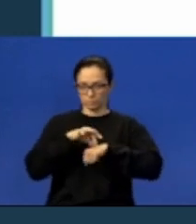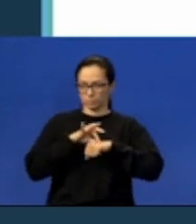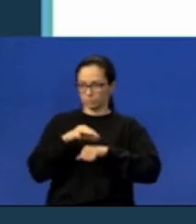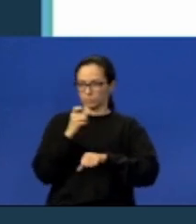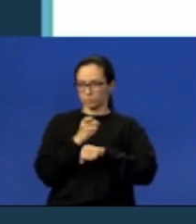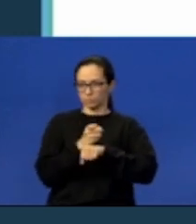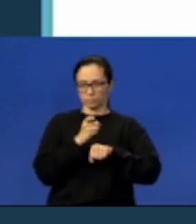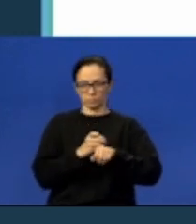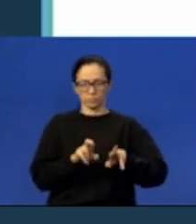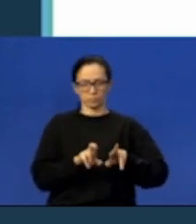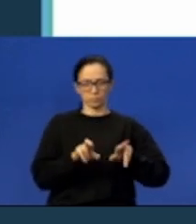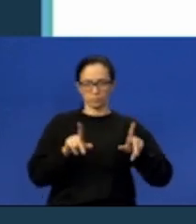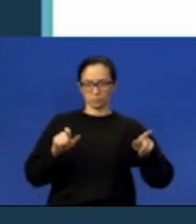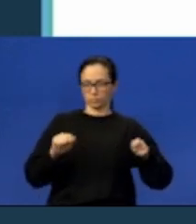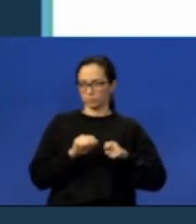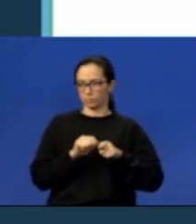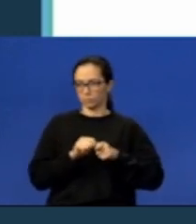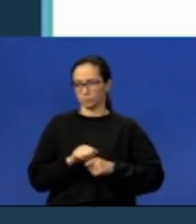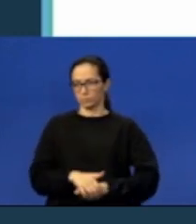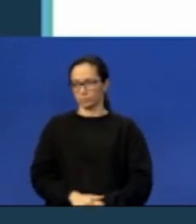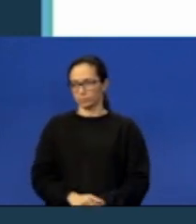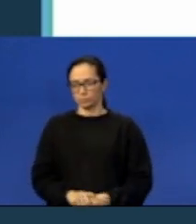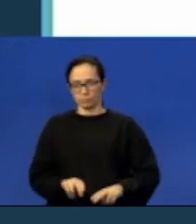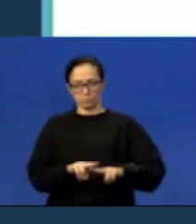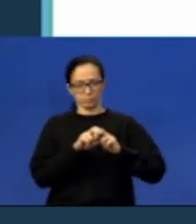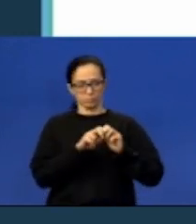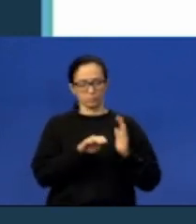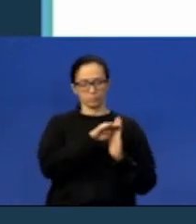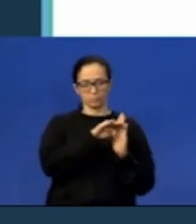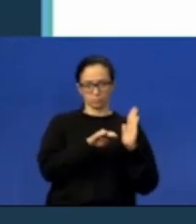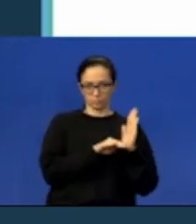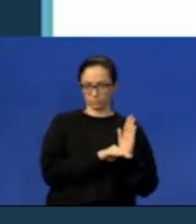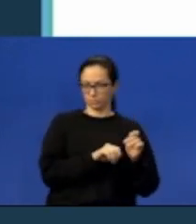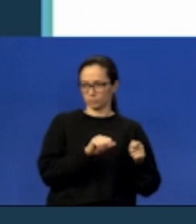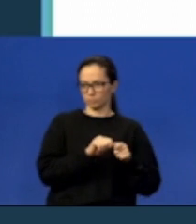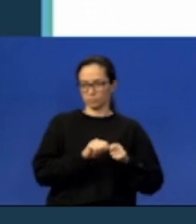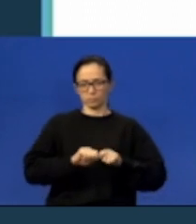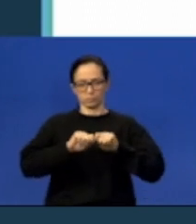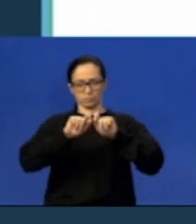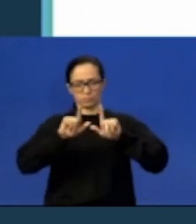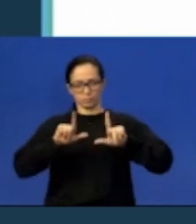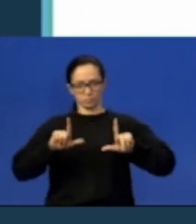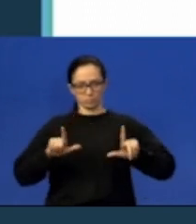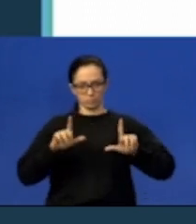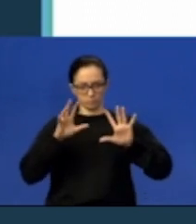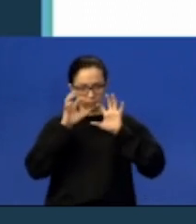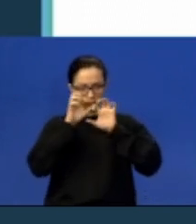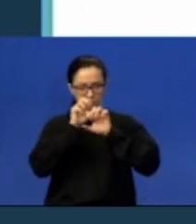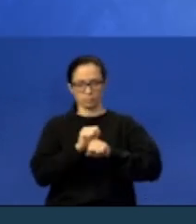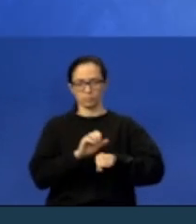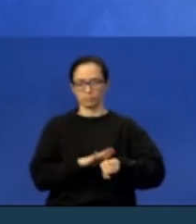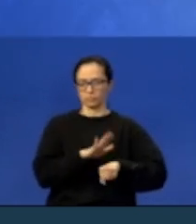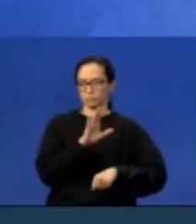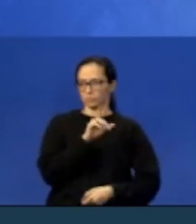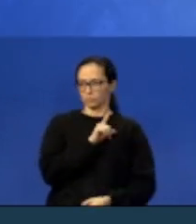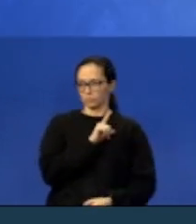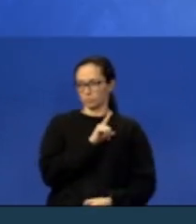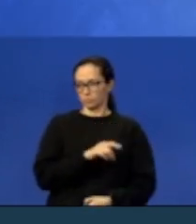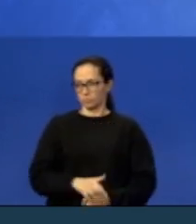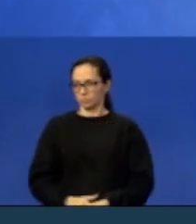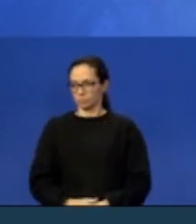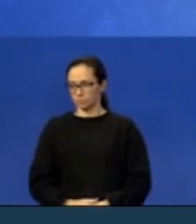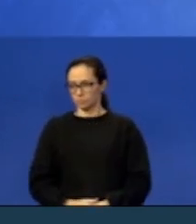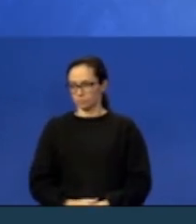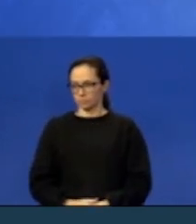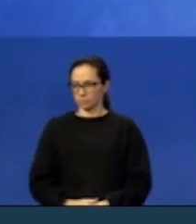acontece o contrário. Portanto, ele vai atenuar menos e a imagem ela ficará mais escura. Então, voltando